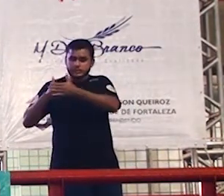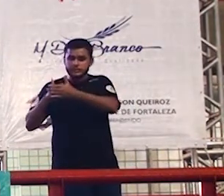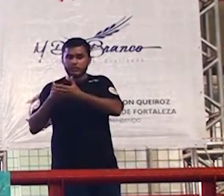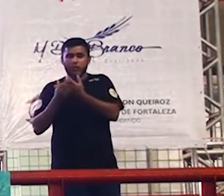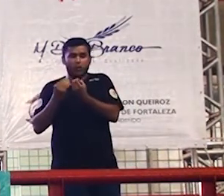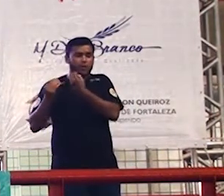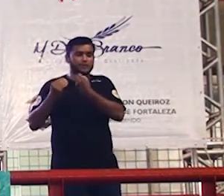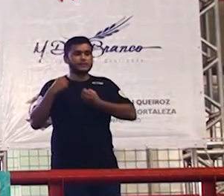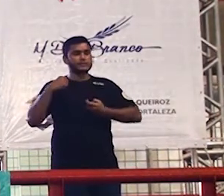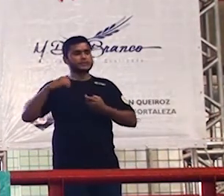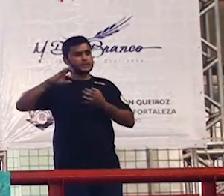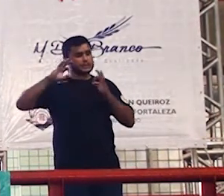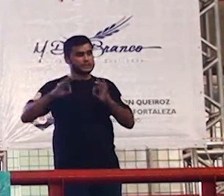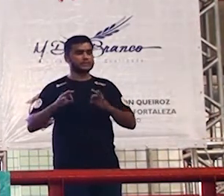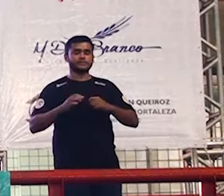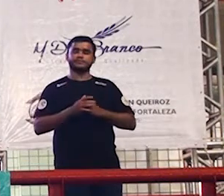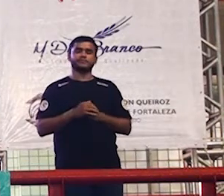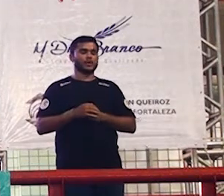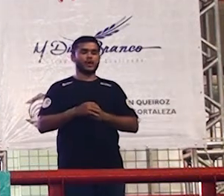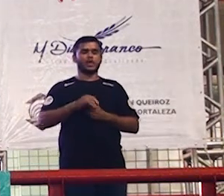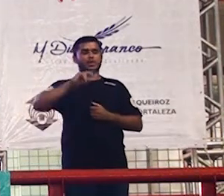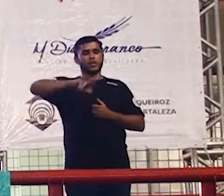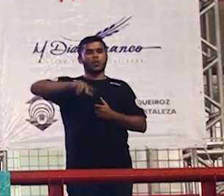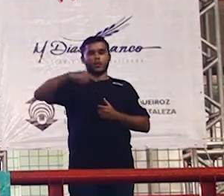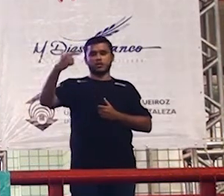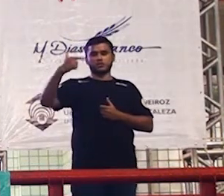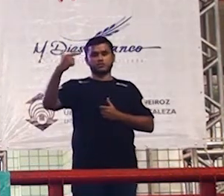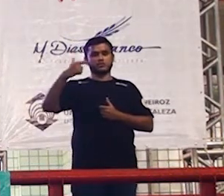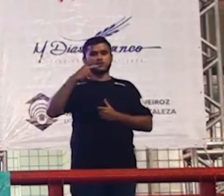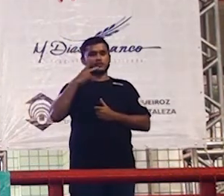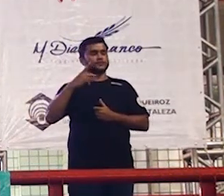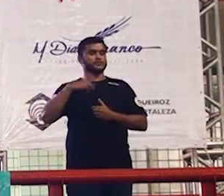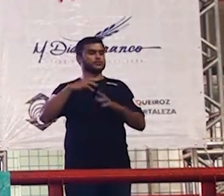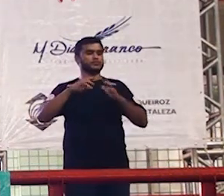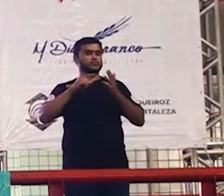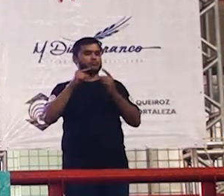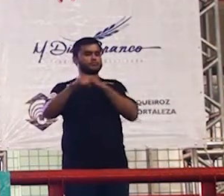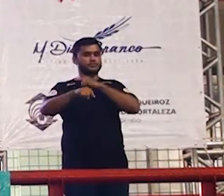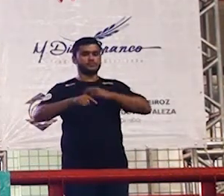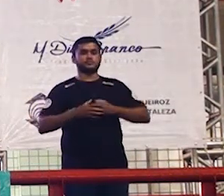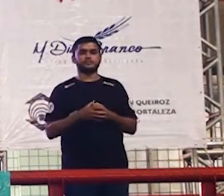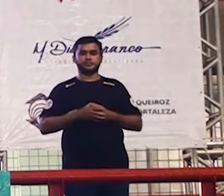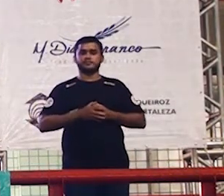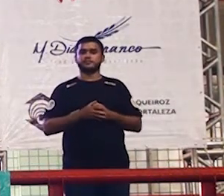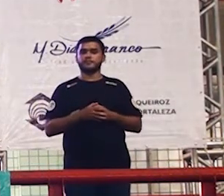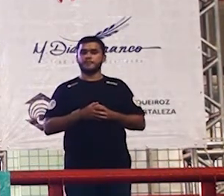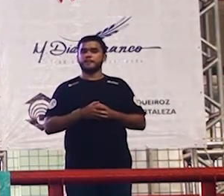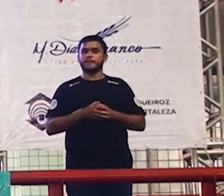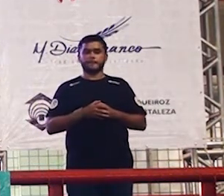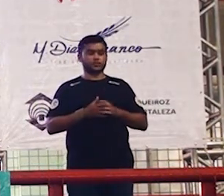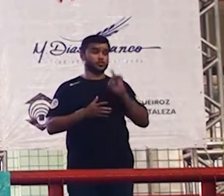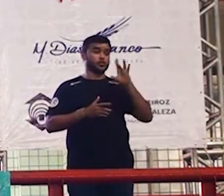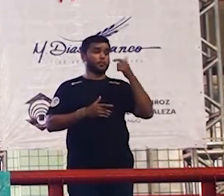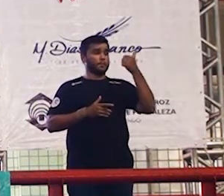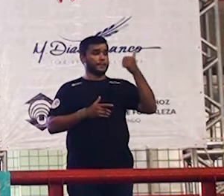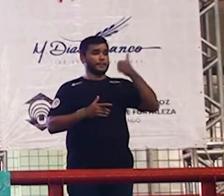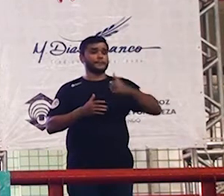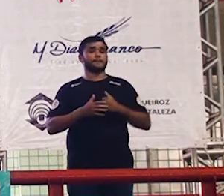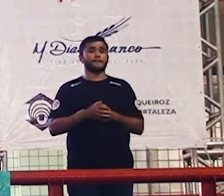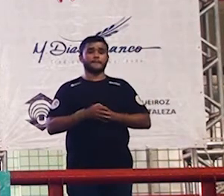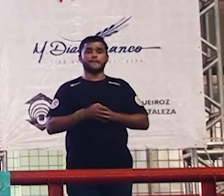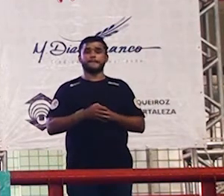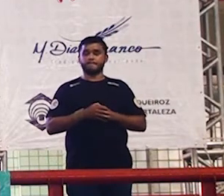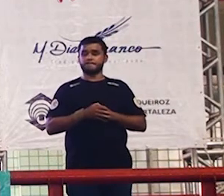materializada. Não. Segundo texto, pedra não é dificuldade, não é obstáculo, não é empecilho. Isso é só no primeiro.